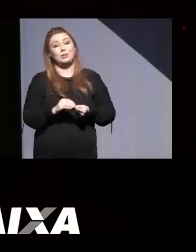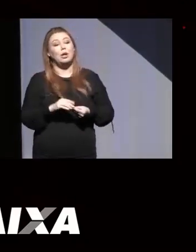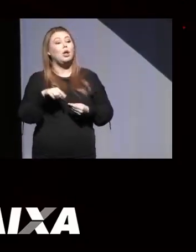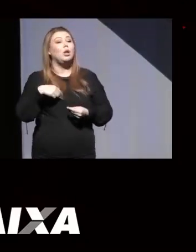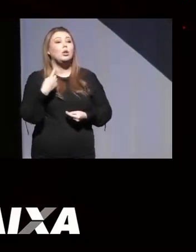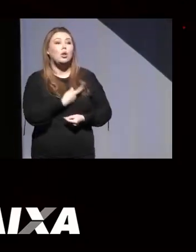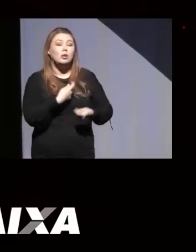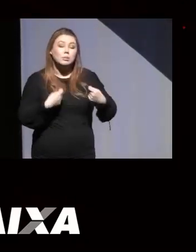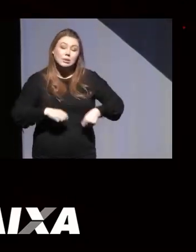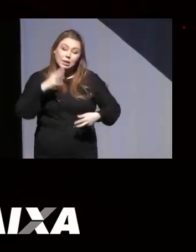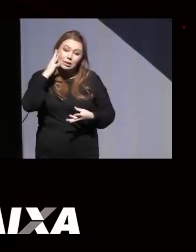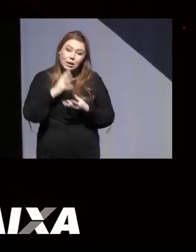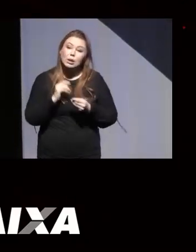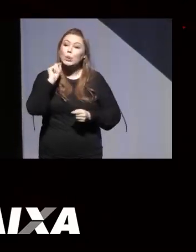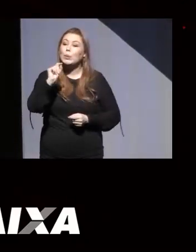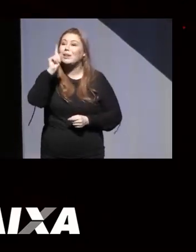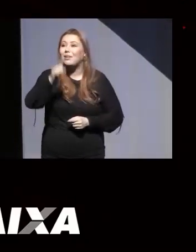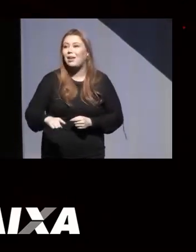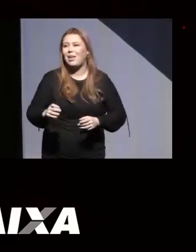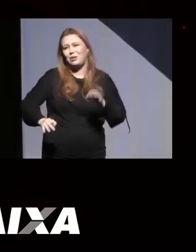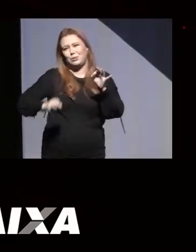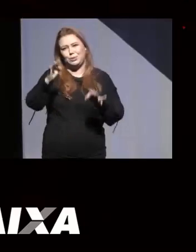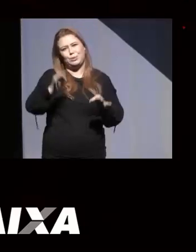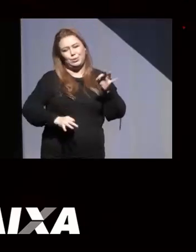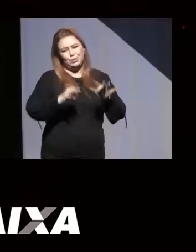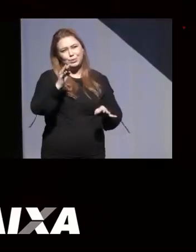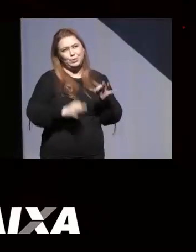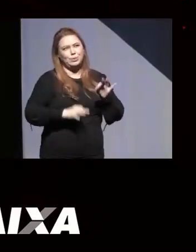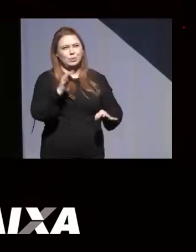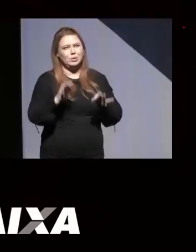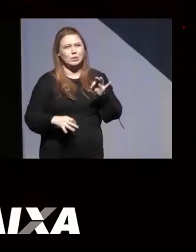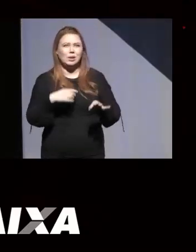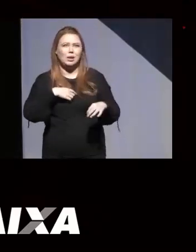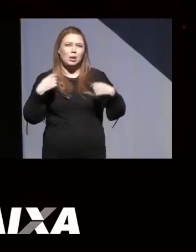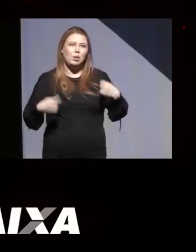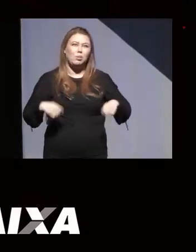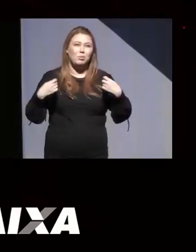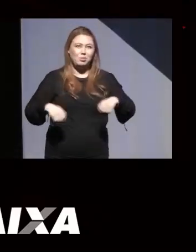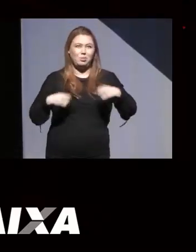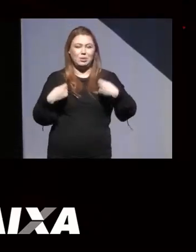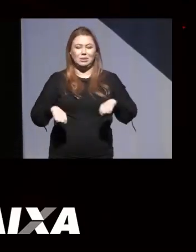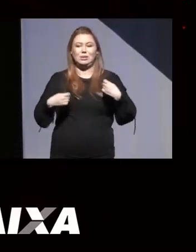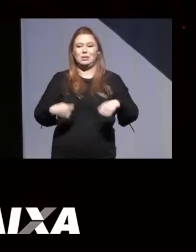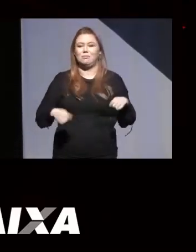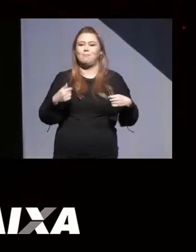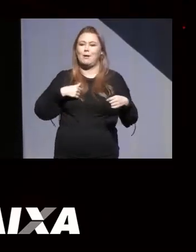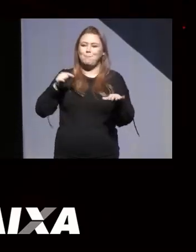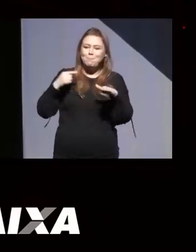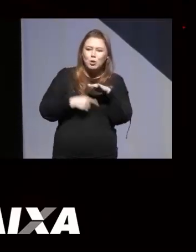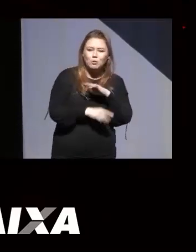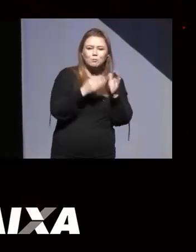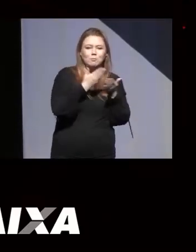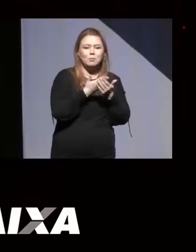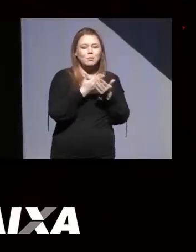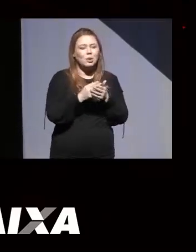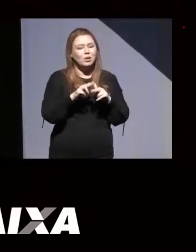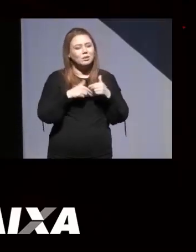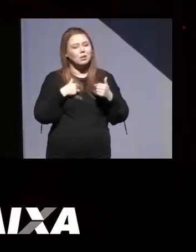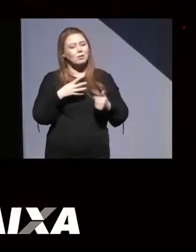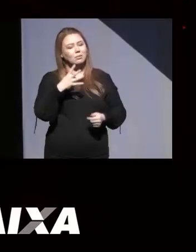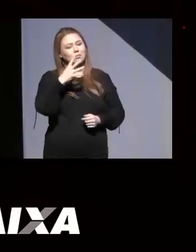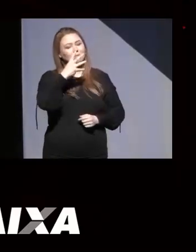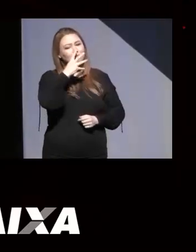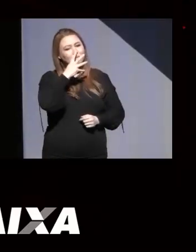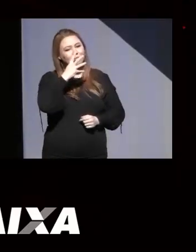entender o que é justiça. Mas aí eu precisei me aprofundar. Eu sei que, a partir daquela matéria, eu fui me encantando com o princípio